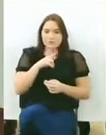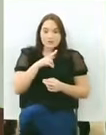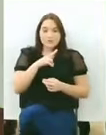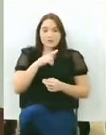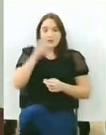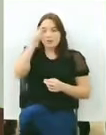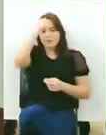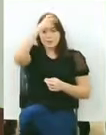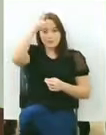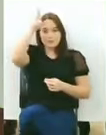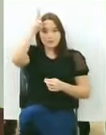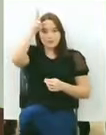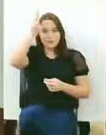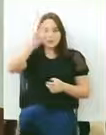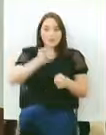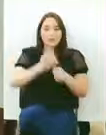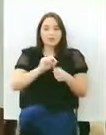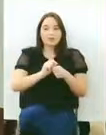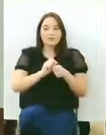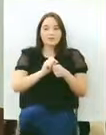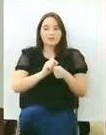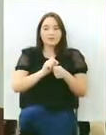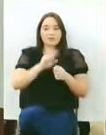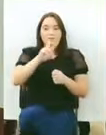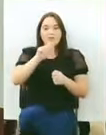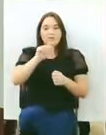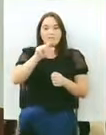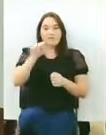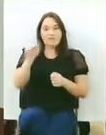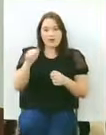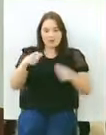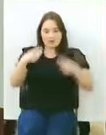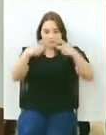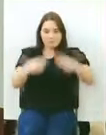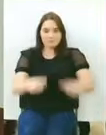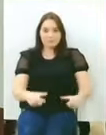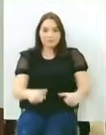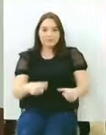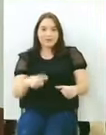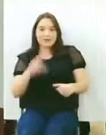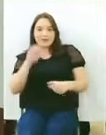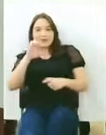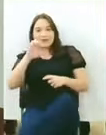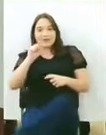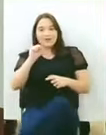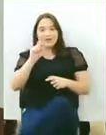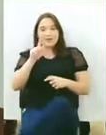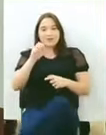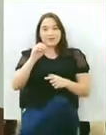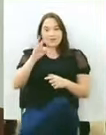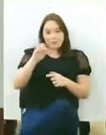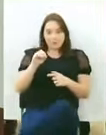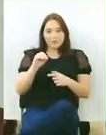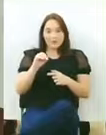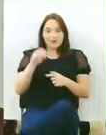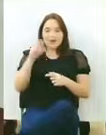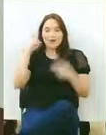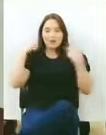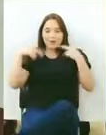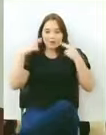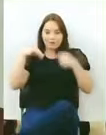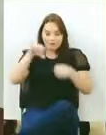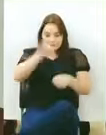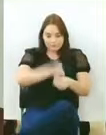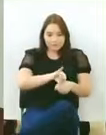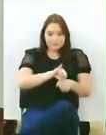Acho que a prefeitura estava fazendo uma vala para colocar, não sei se esgoto ou água, numa determinada rua, e uma ovelha